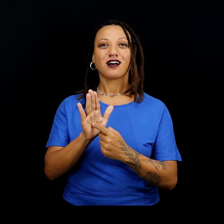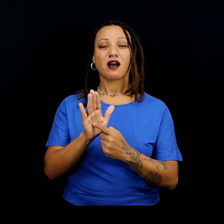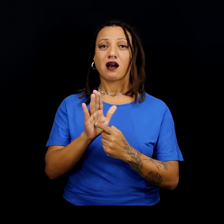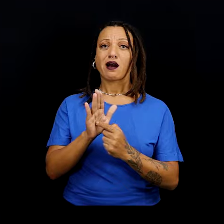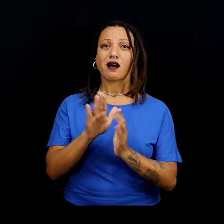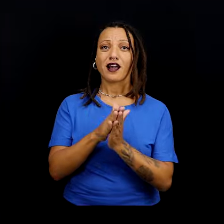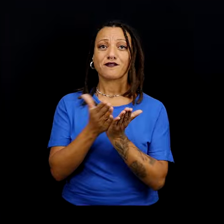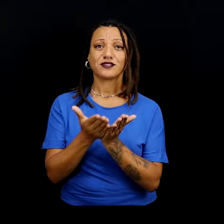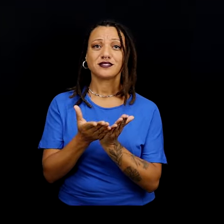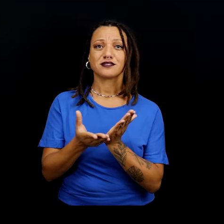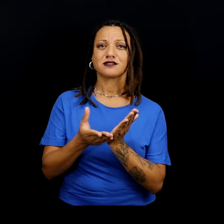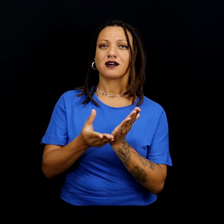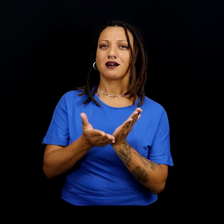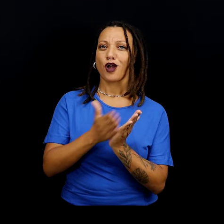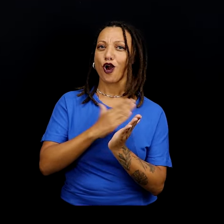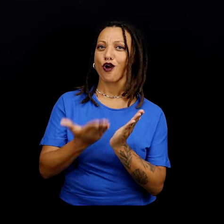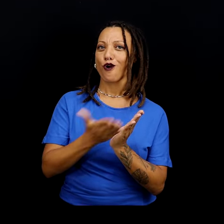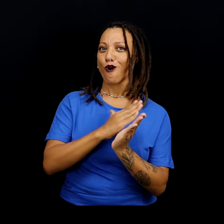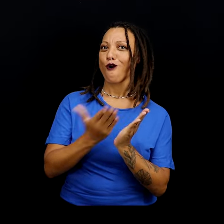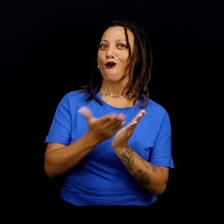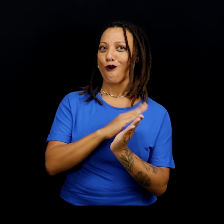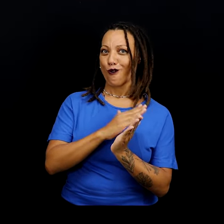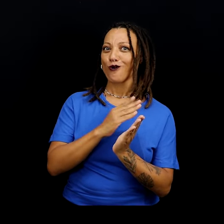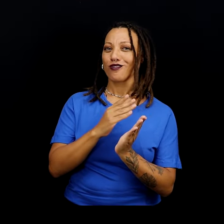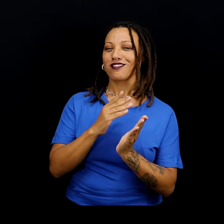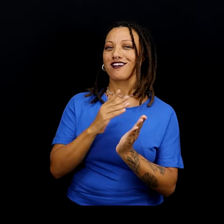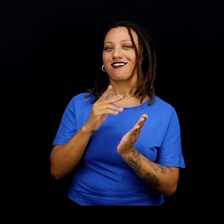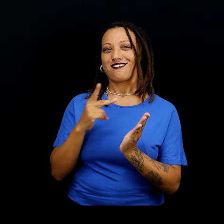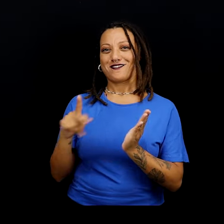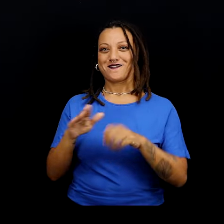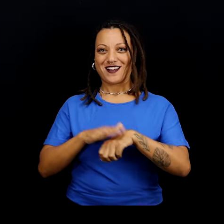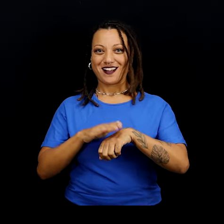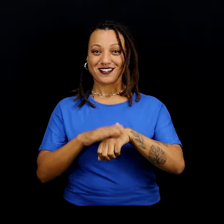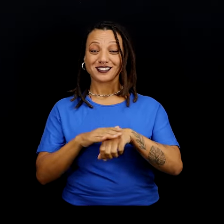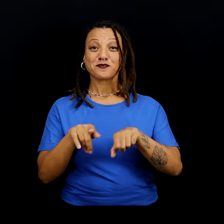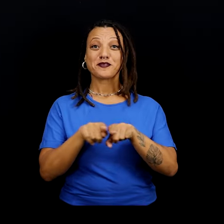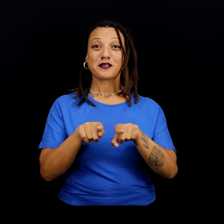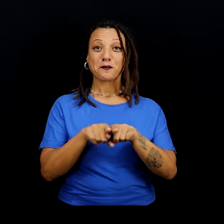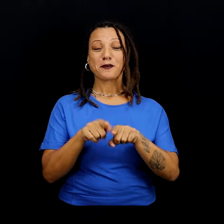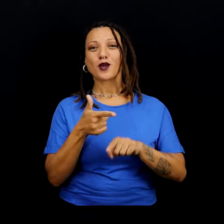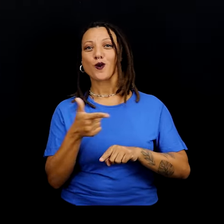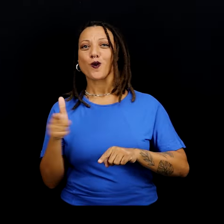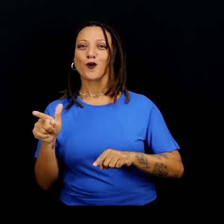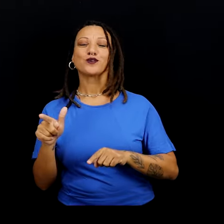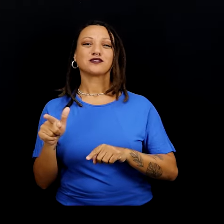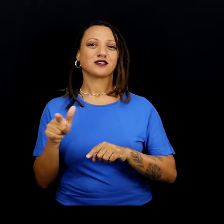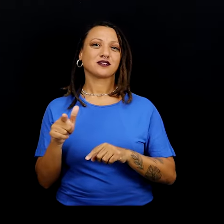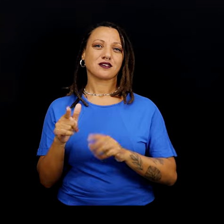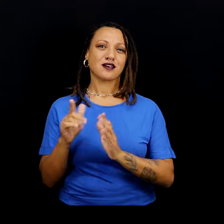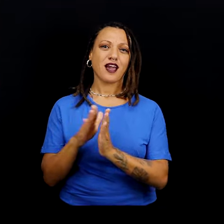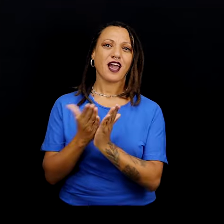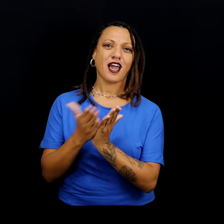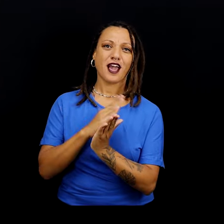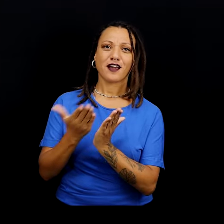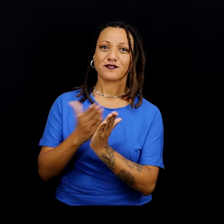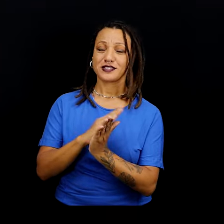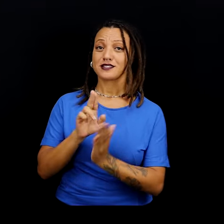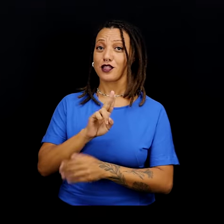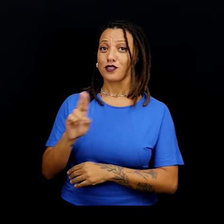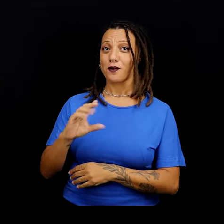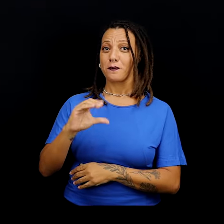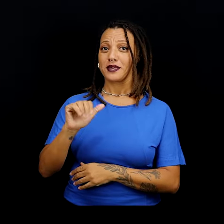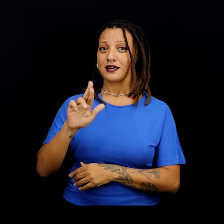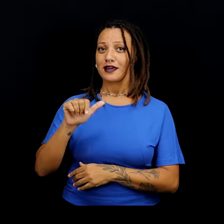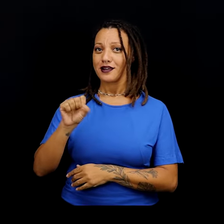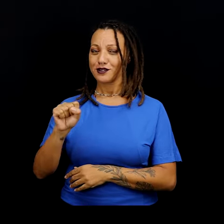uma revista durante muito tempo. E depois tem outras obras que são ilustrações que ele fez para uma outra revista